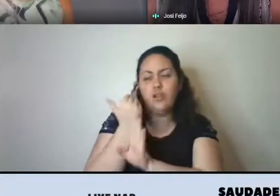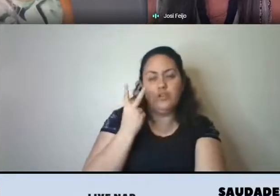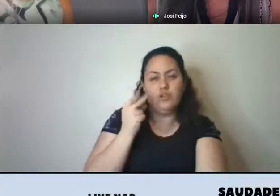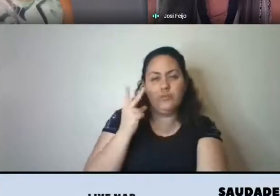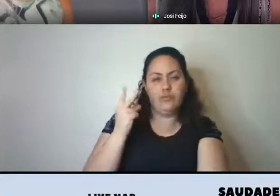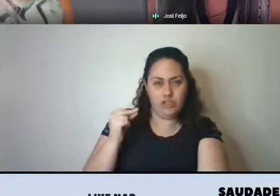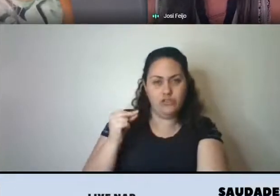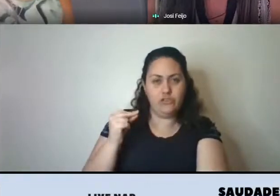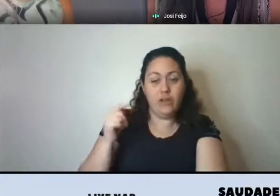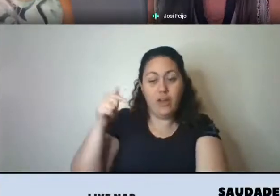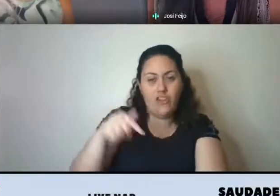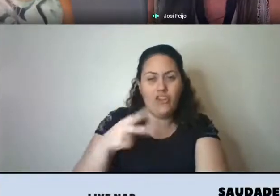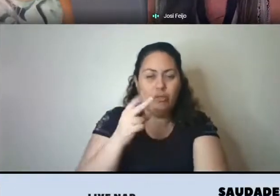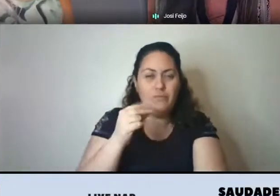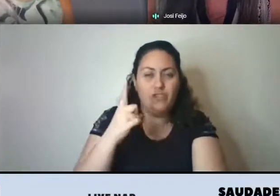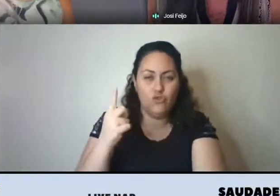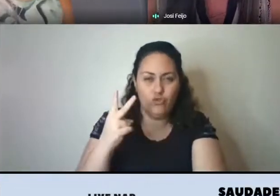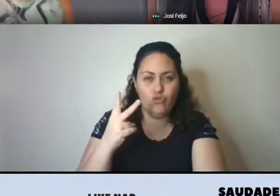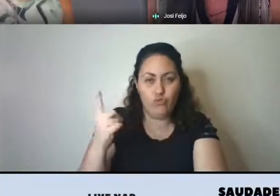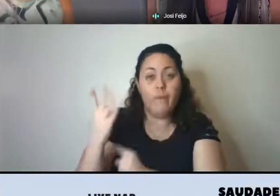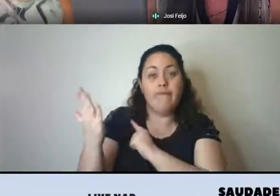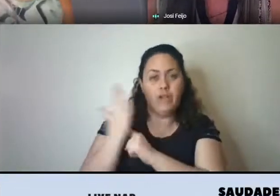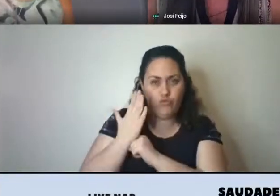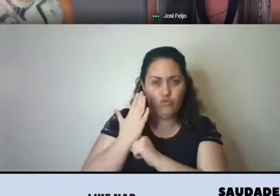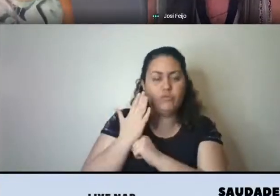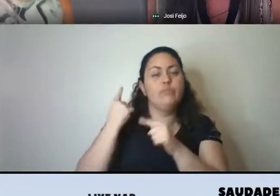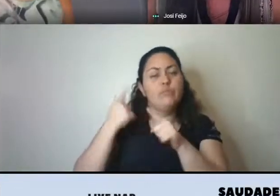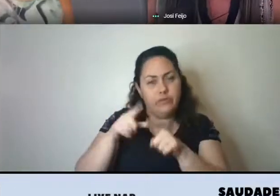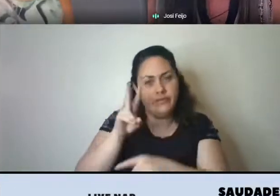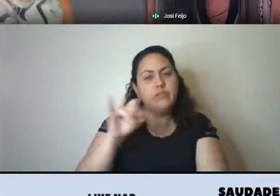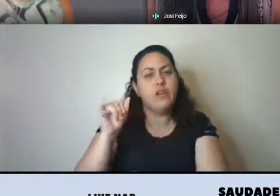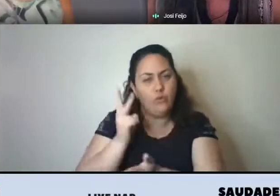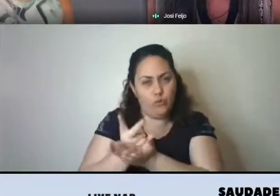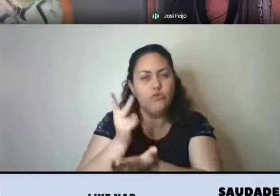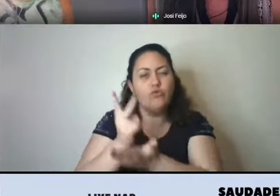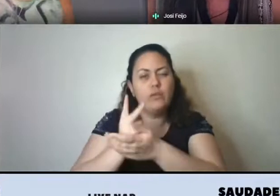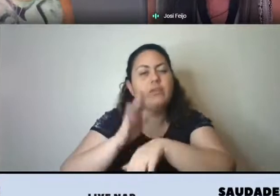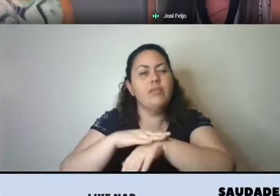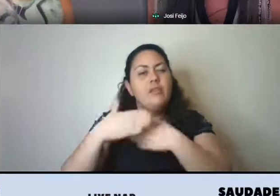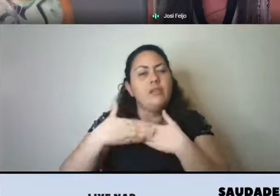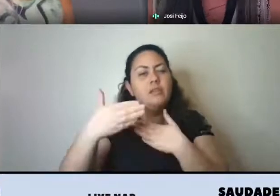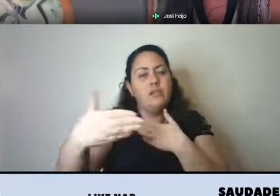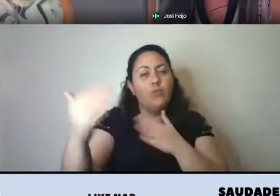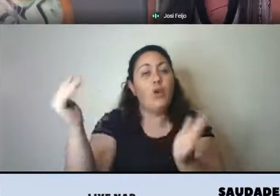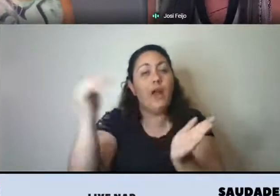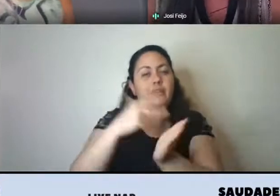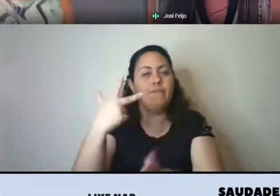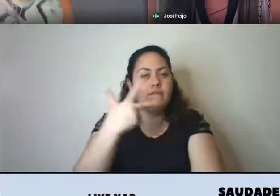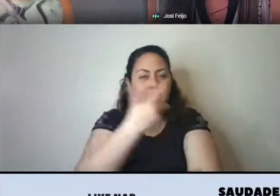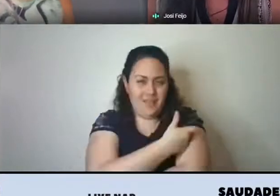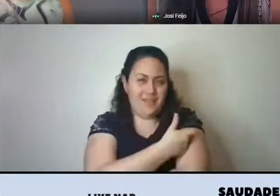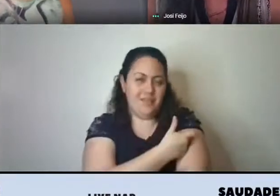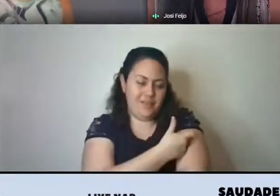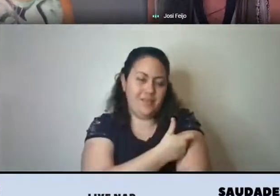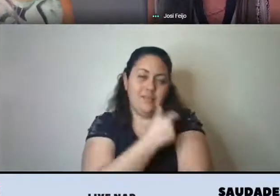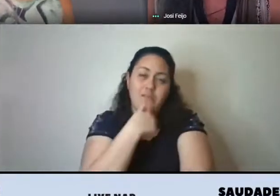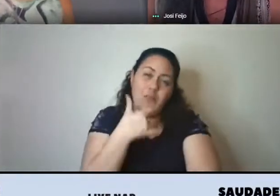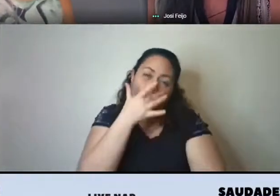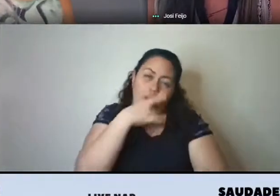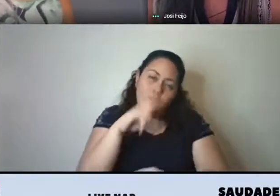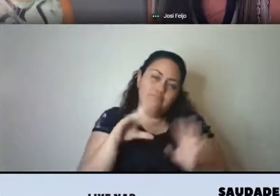2021, porque, né, ainda a gente vai continuar por algum período até a vacina sair, eu acho que seria isso, assim,